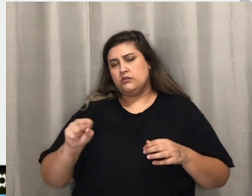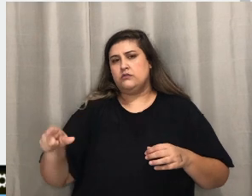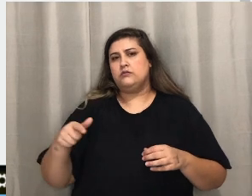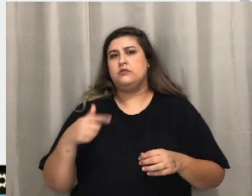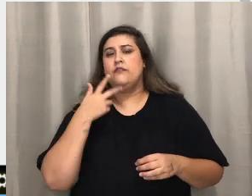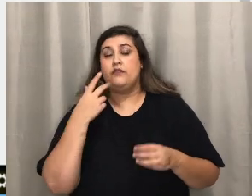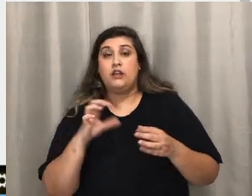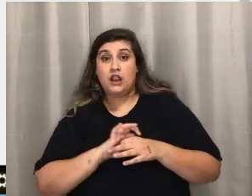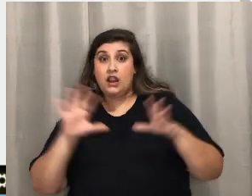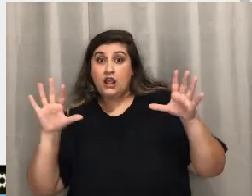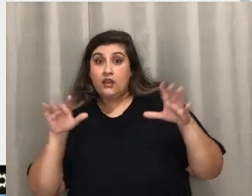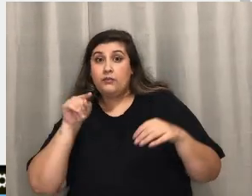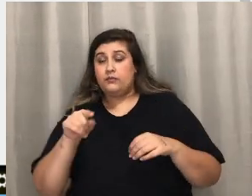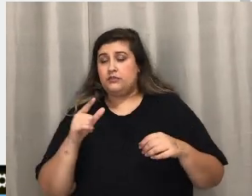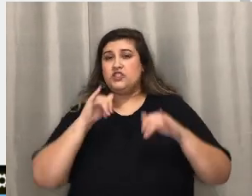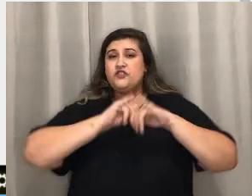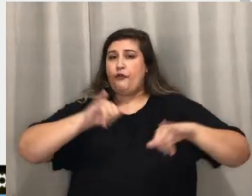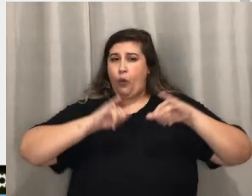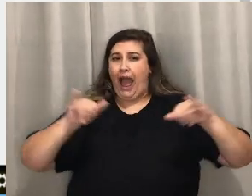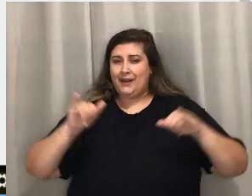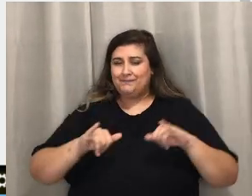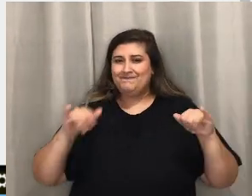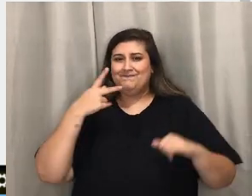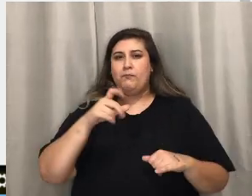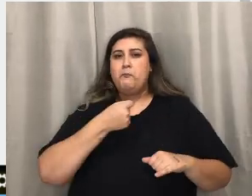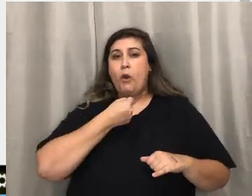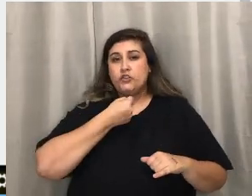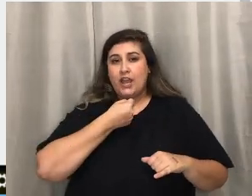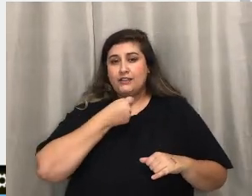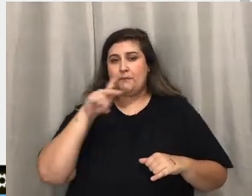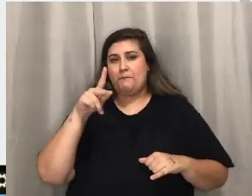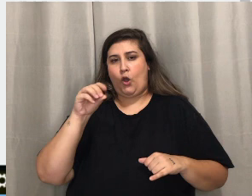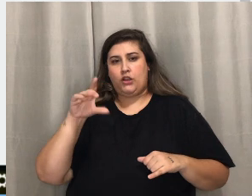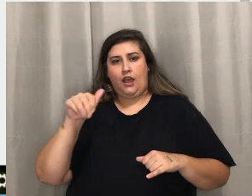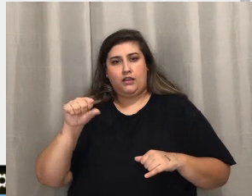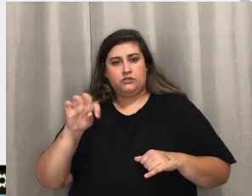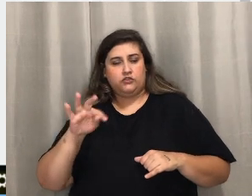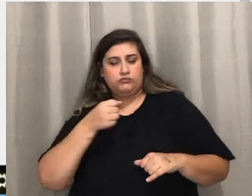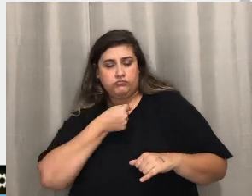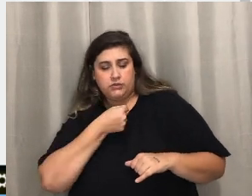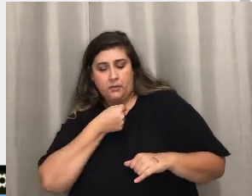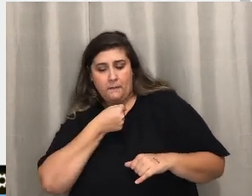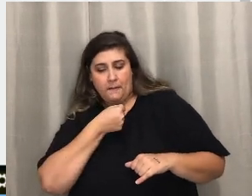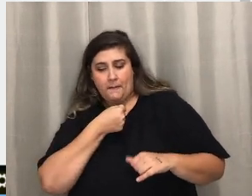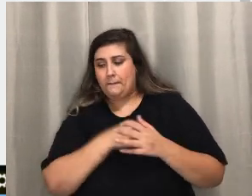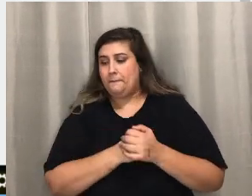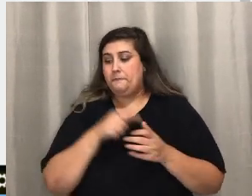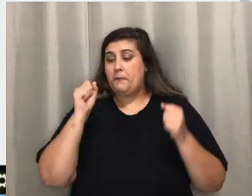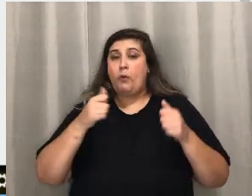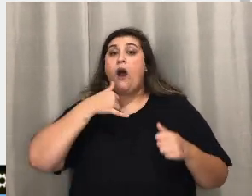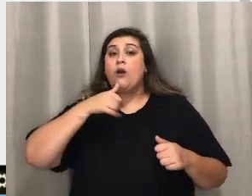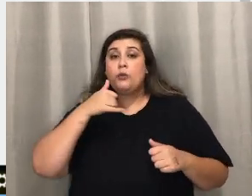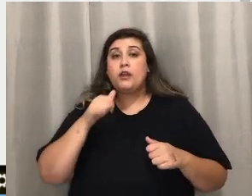Anchor disponibilizar, divulgar um podcast, ele pode divulgar também automaticamente